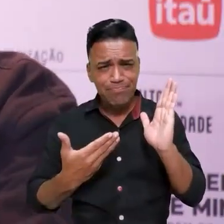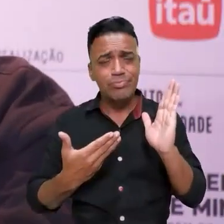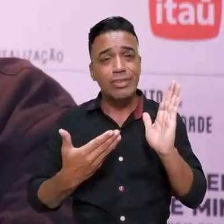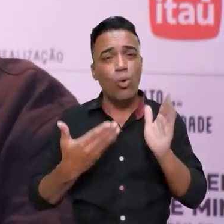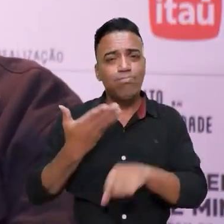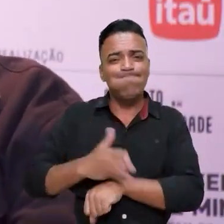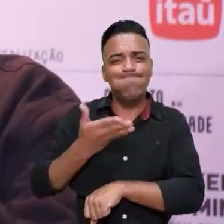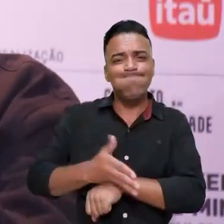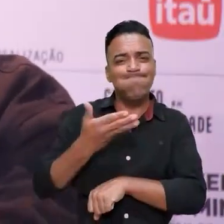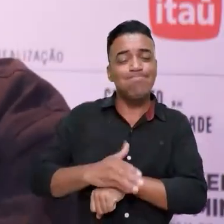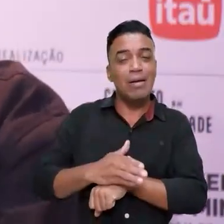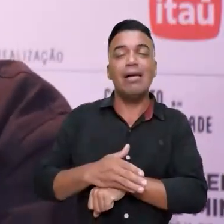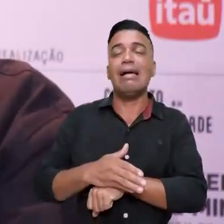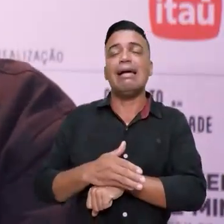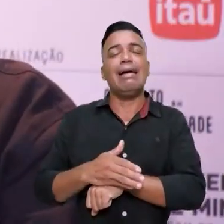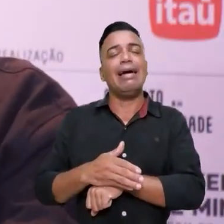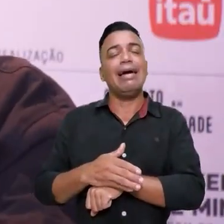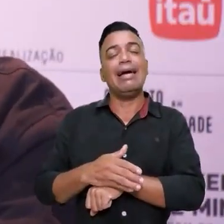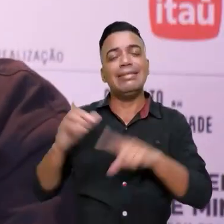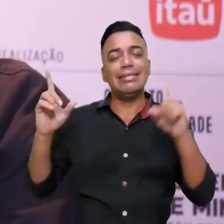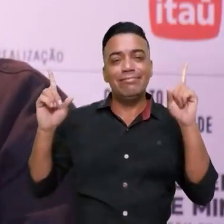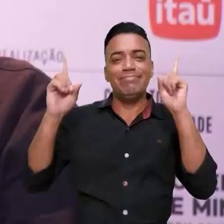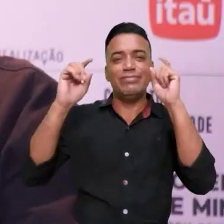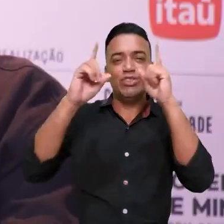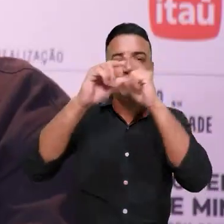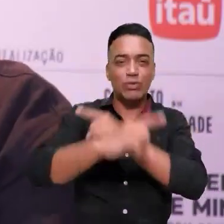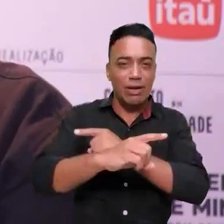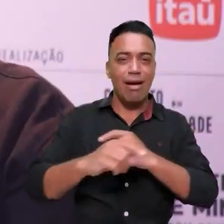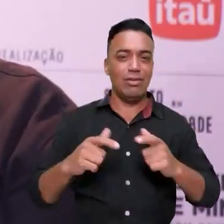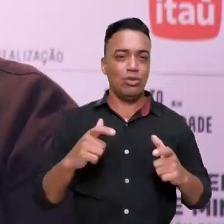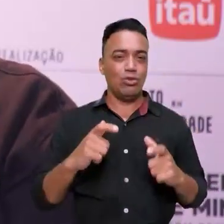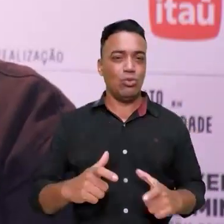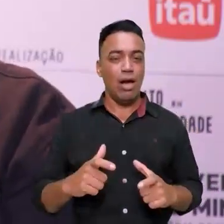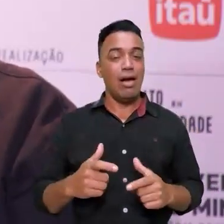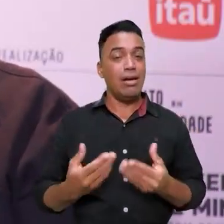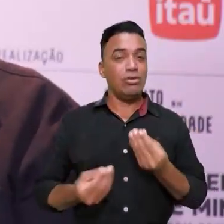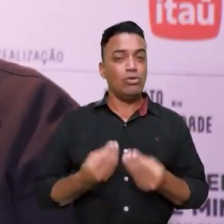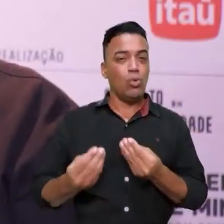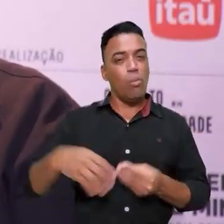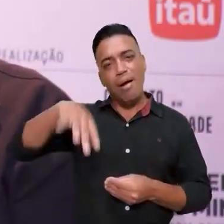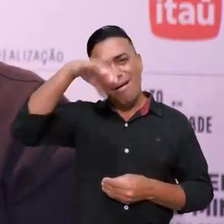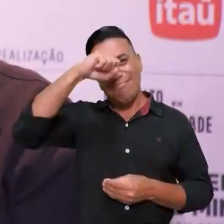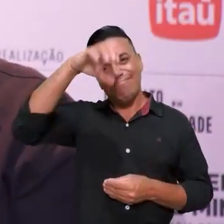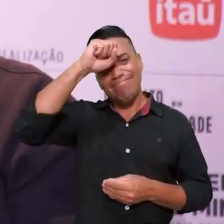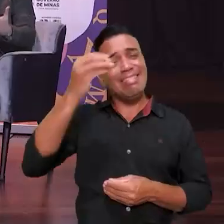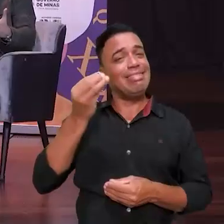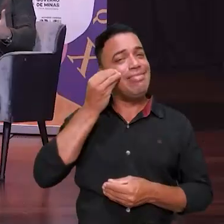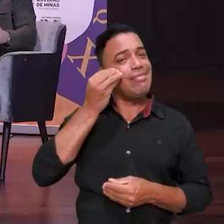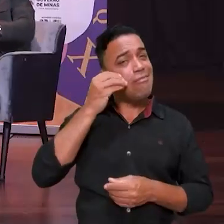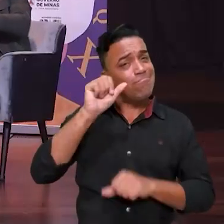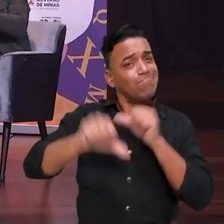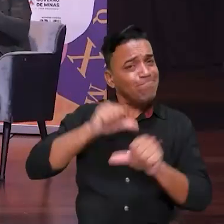eu exerço mais regularmente essa dificuldade desse lugar, de como aprendiz, de tentar ser